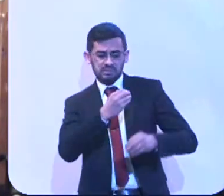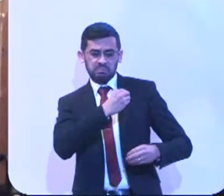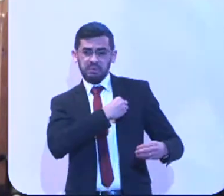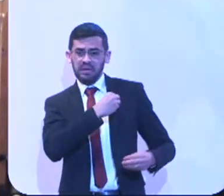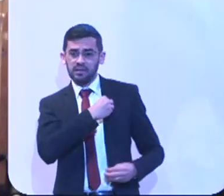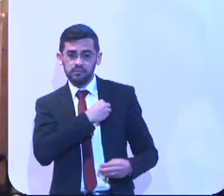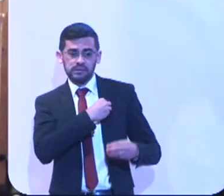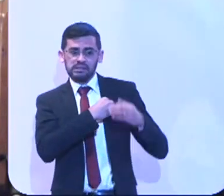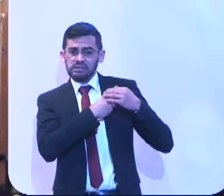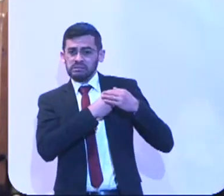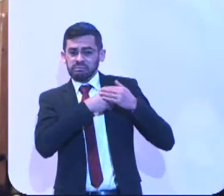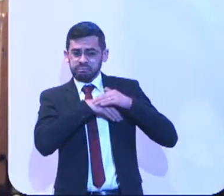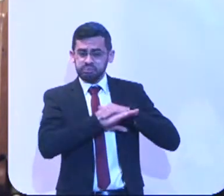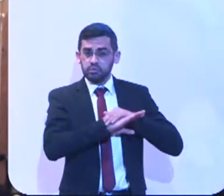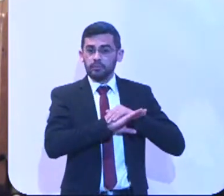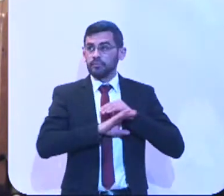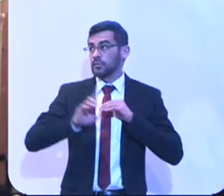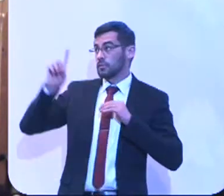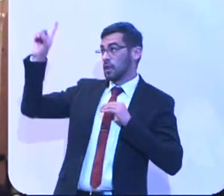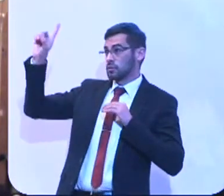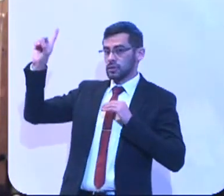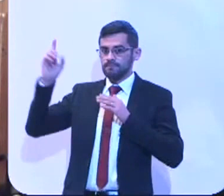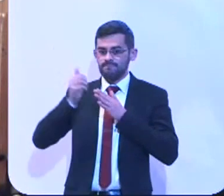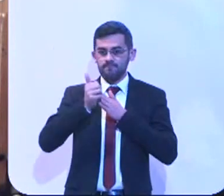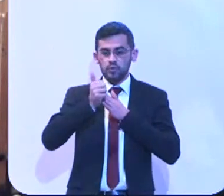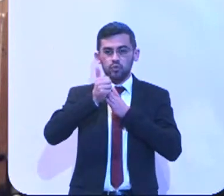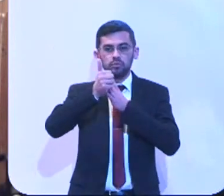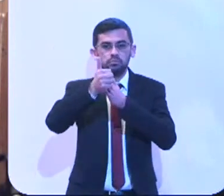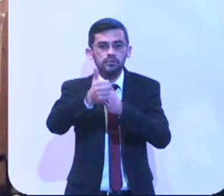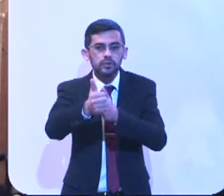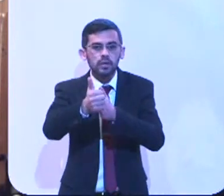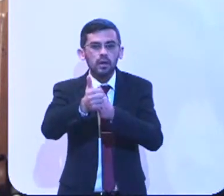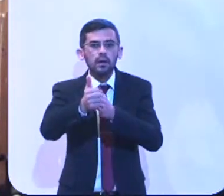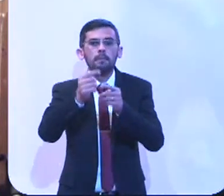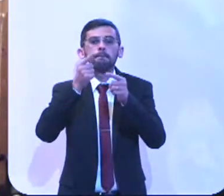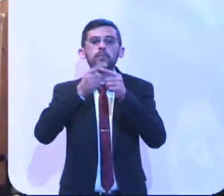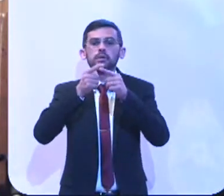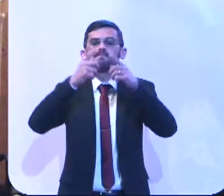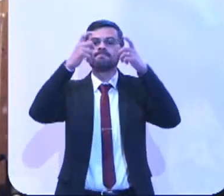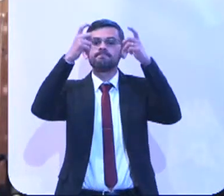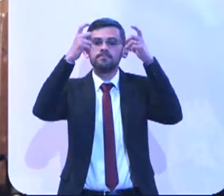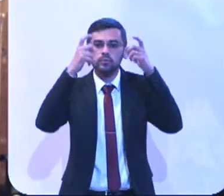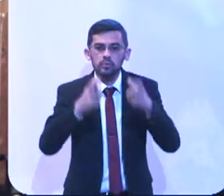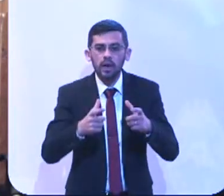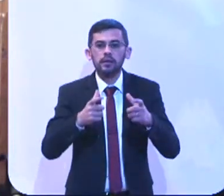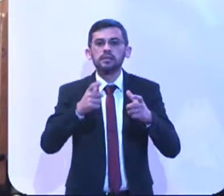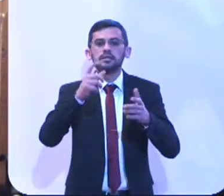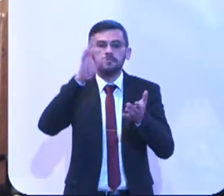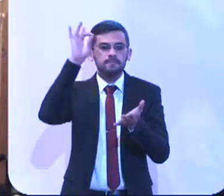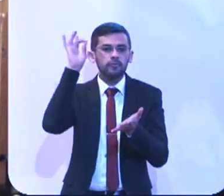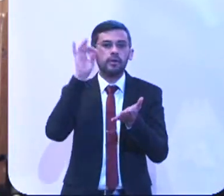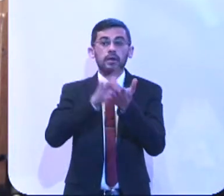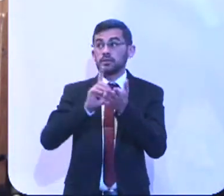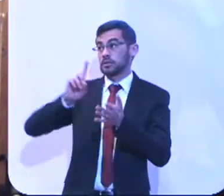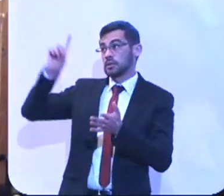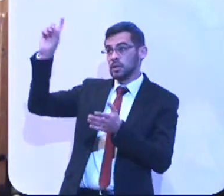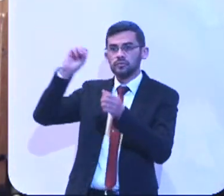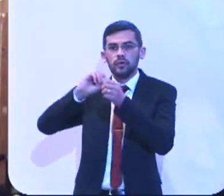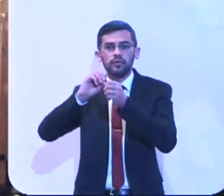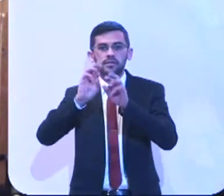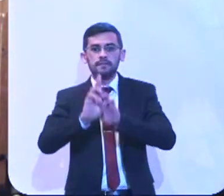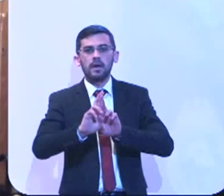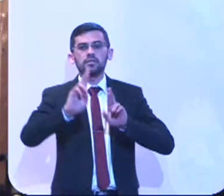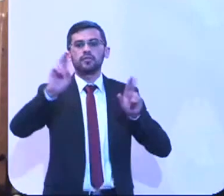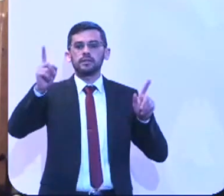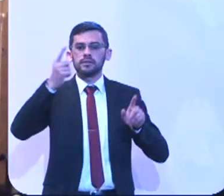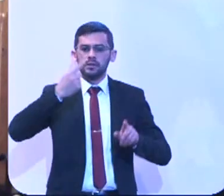Maus hábitos. Deus quer te levar a este lugar. Porque é neste lugar que o despertamento do Senhor acontece na nossa